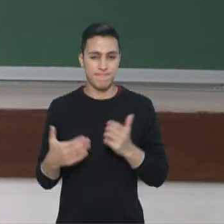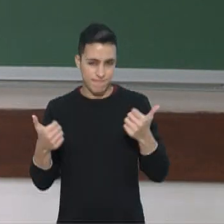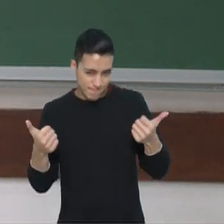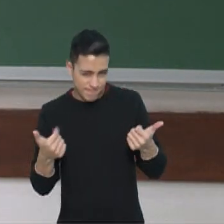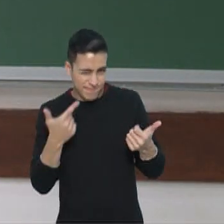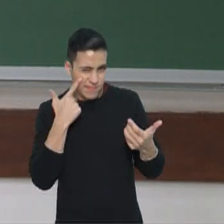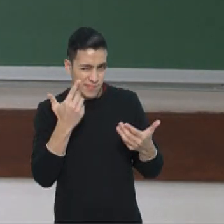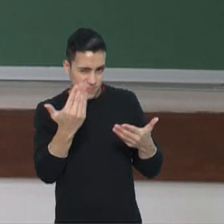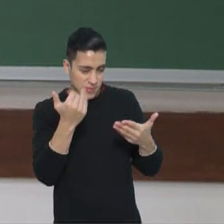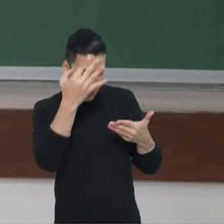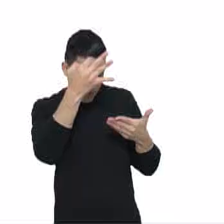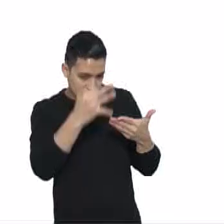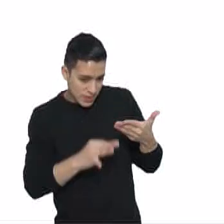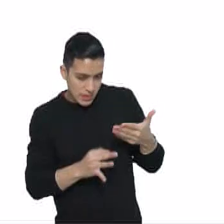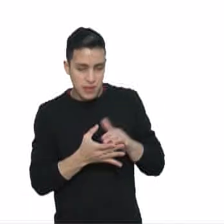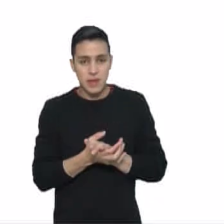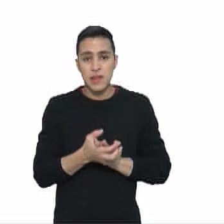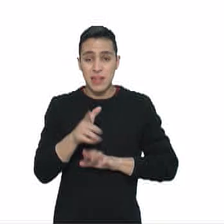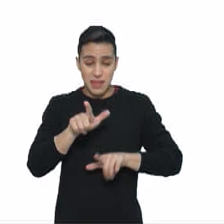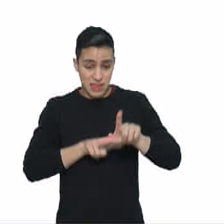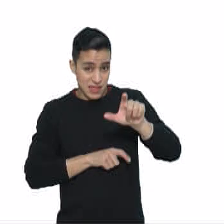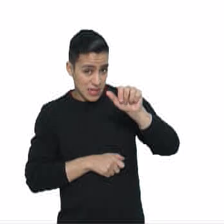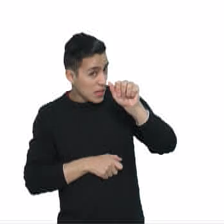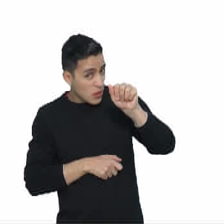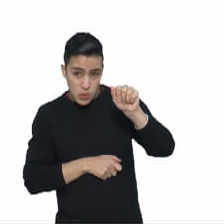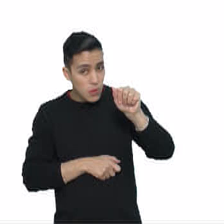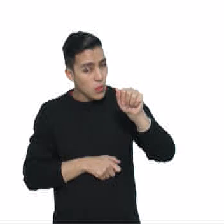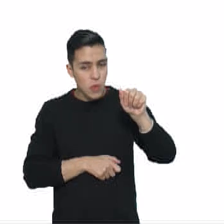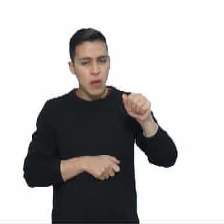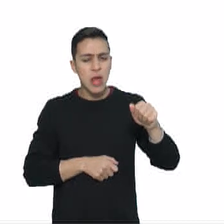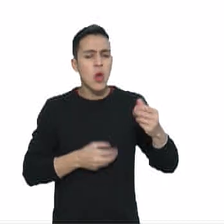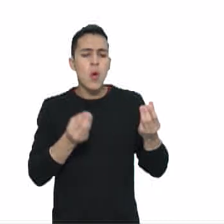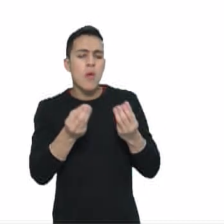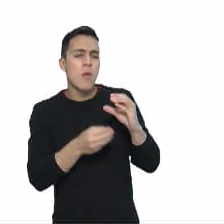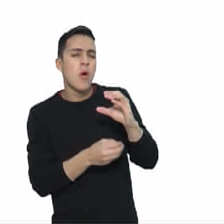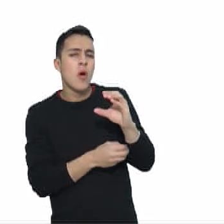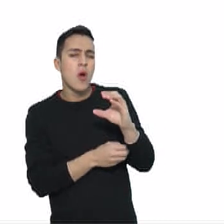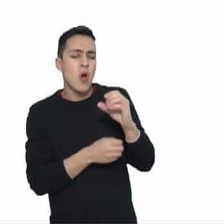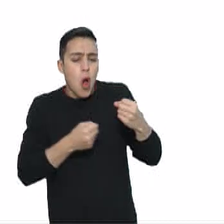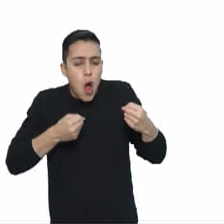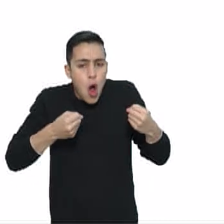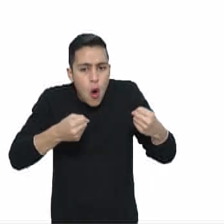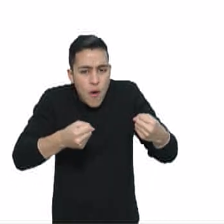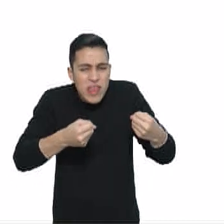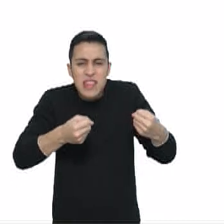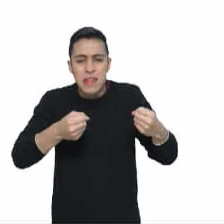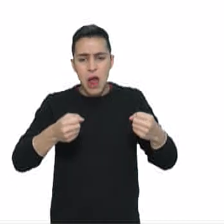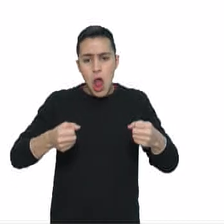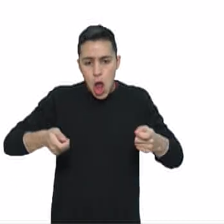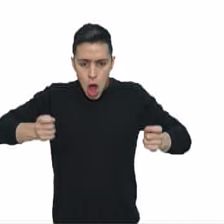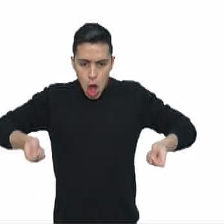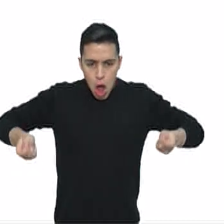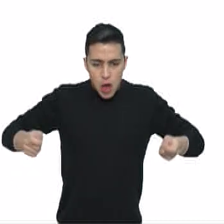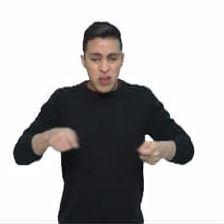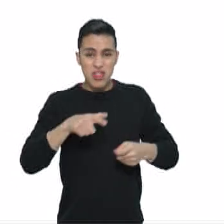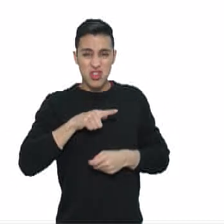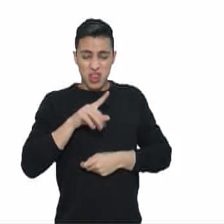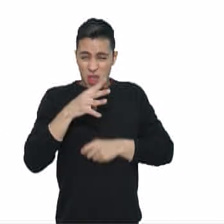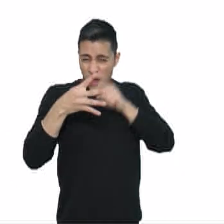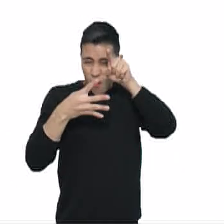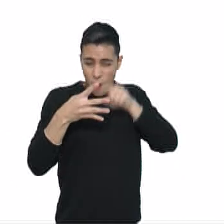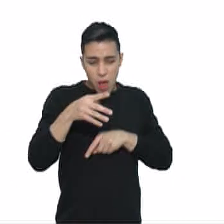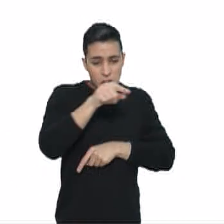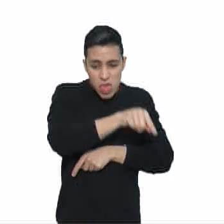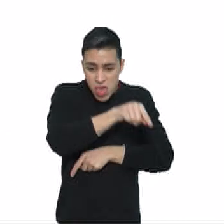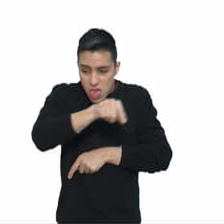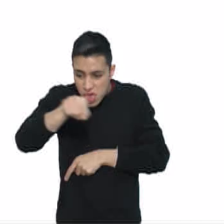correção então, pessoal. Letra A. As corridas de bigas eram aquelas realizadas com 4 cavalos e aconteciam nos